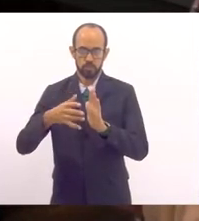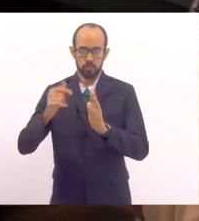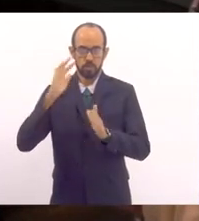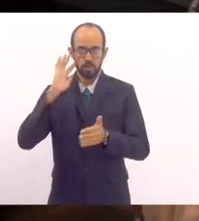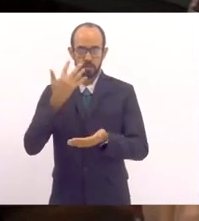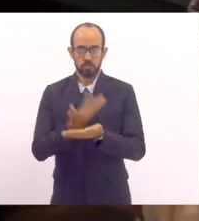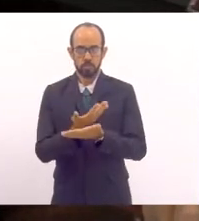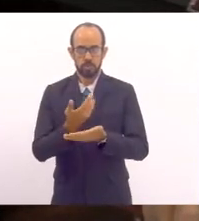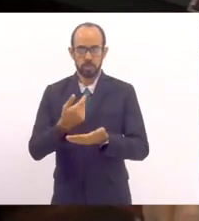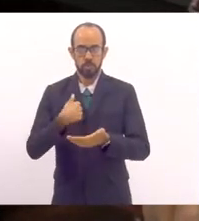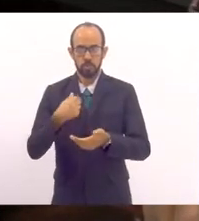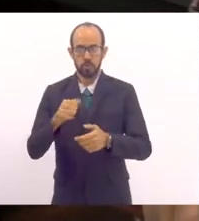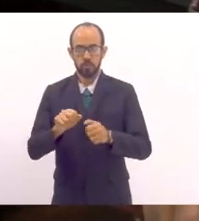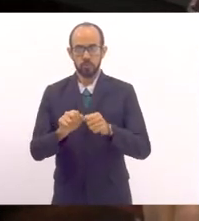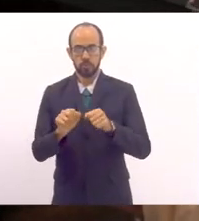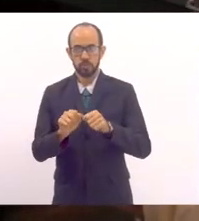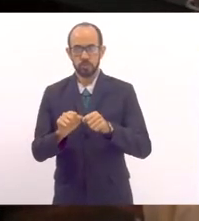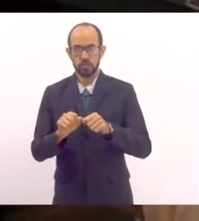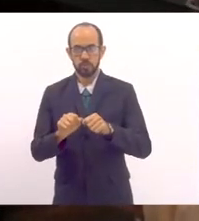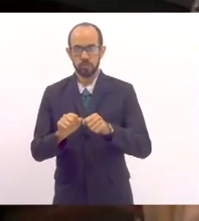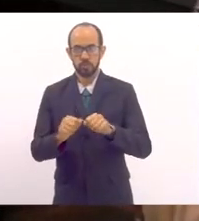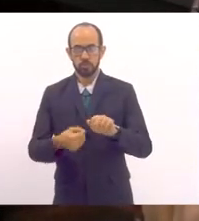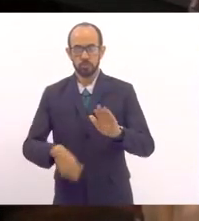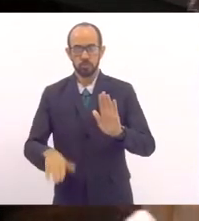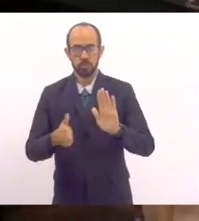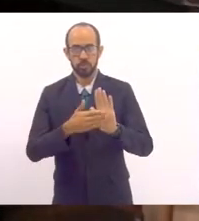decisão tomada por